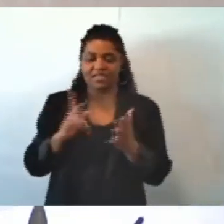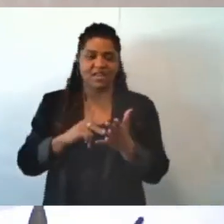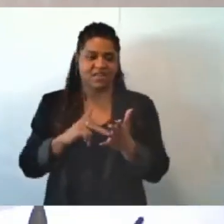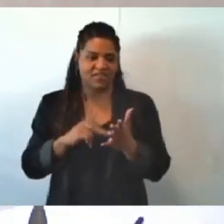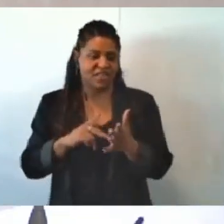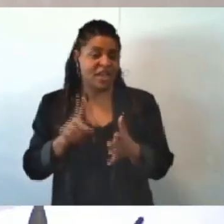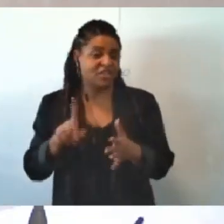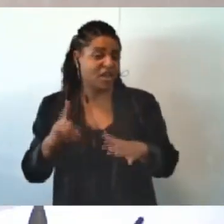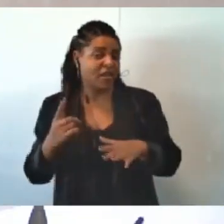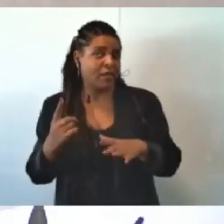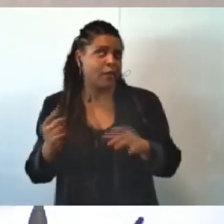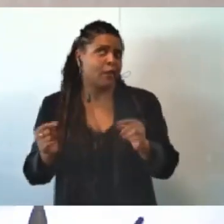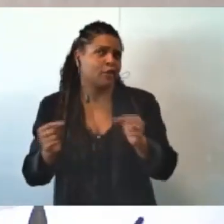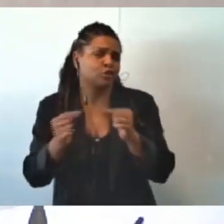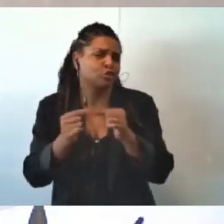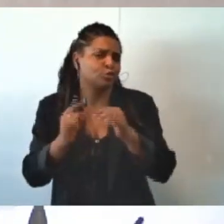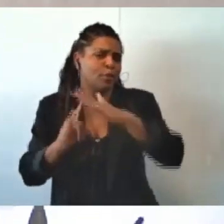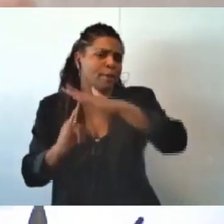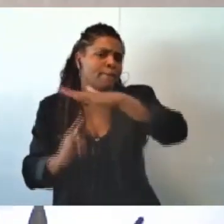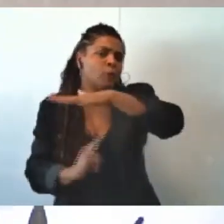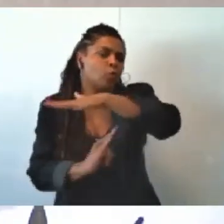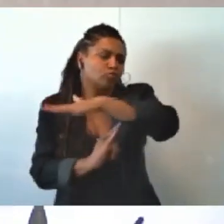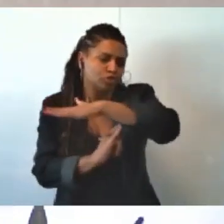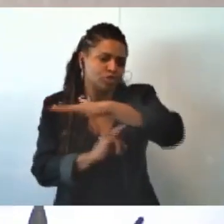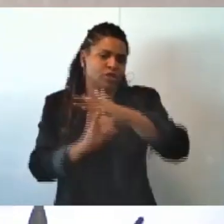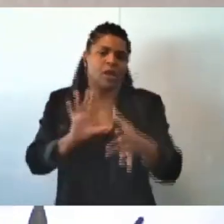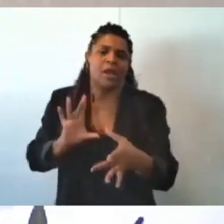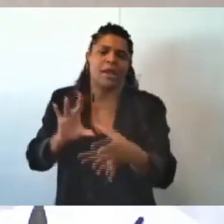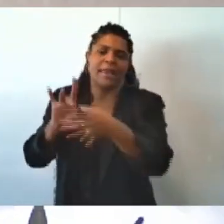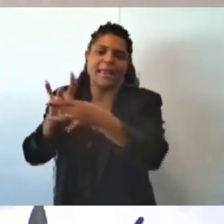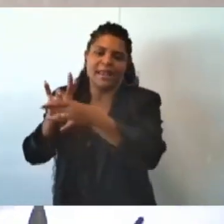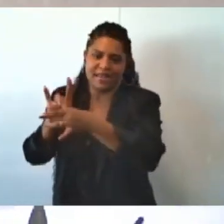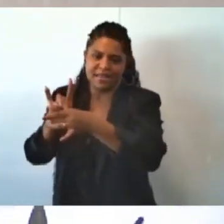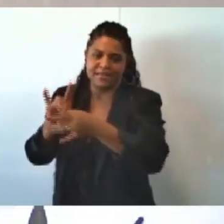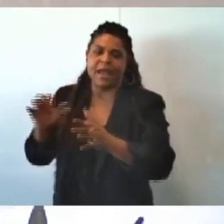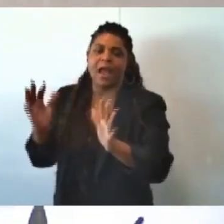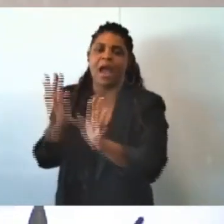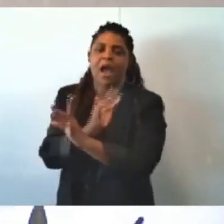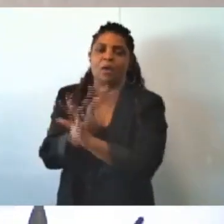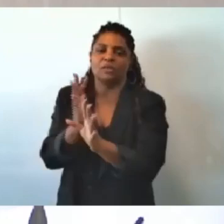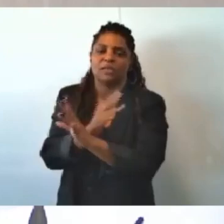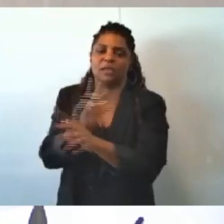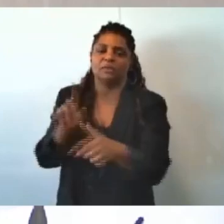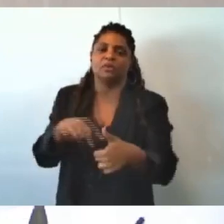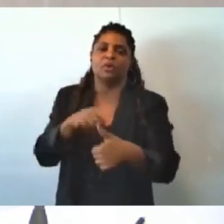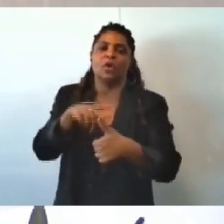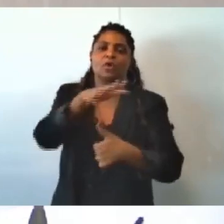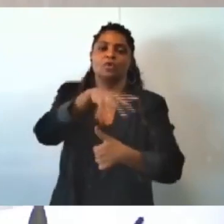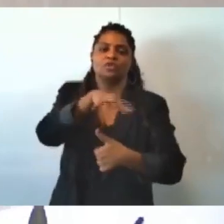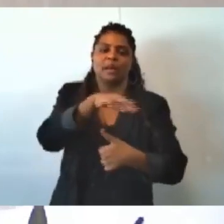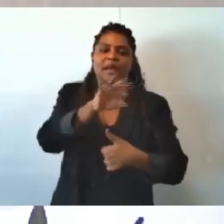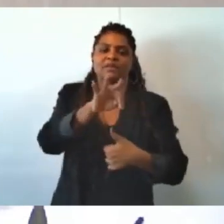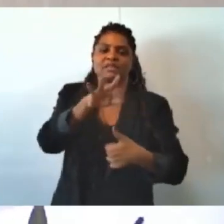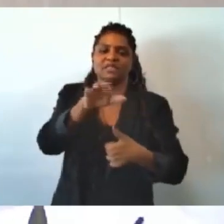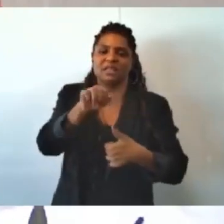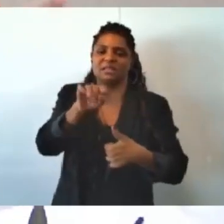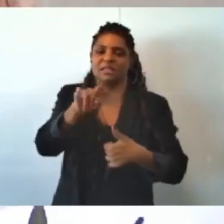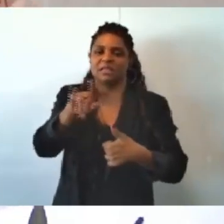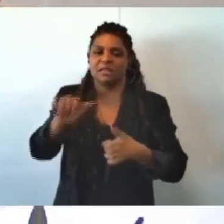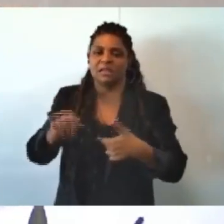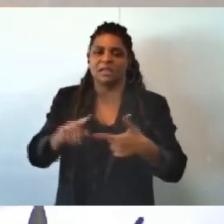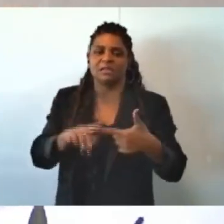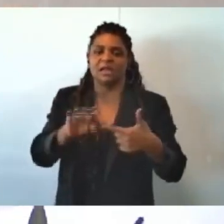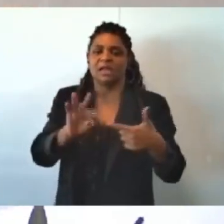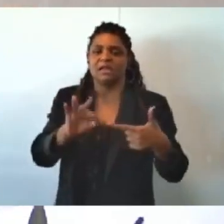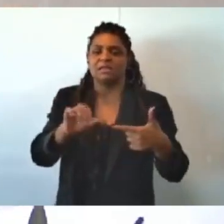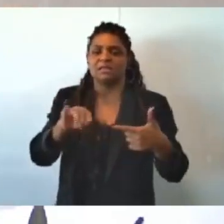ponte. Ele liga o centro, Santa Teresa, Santa Efigênia. O bairro, ele é uma ponte,